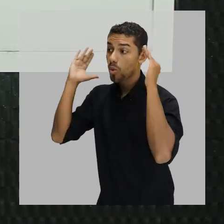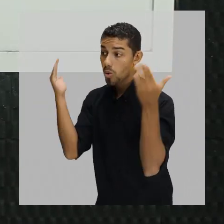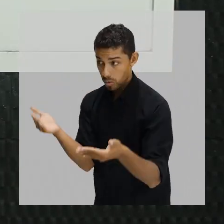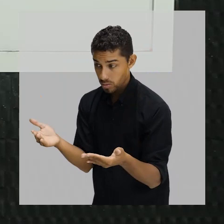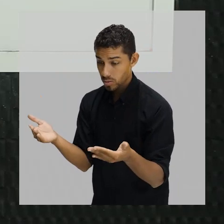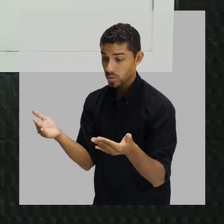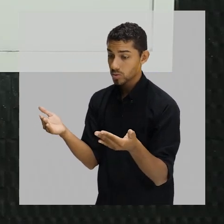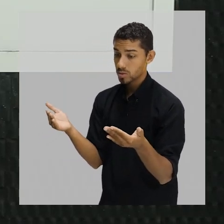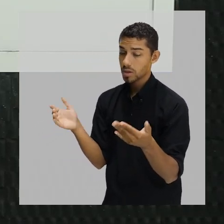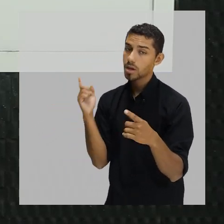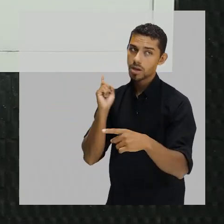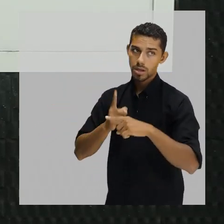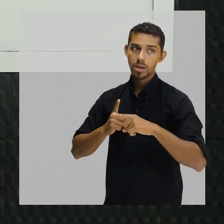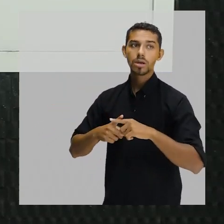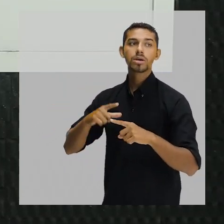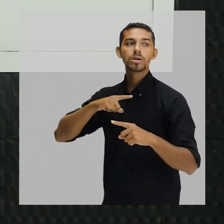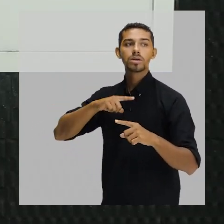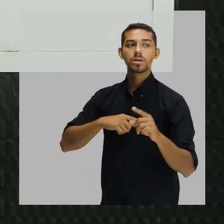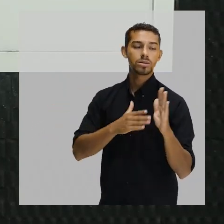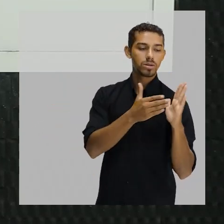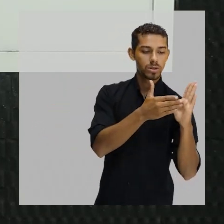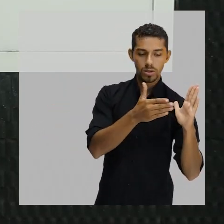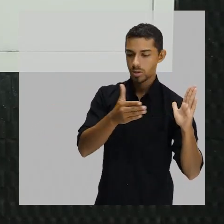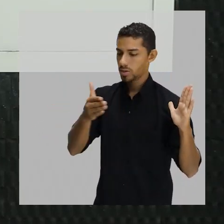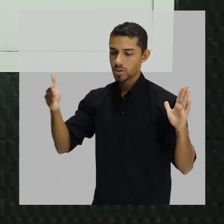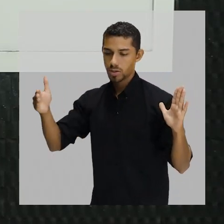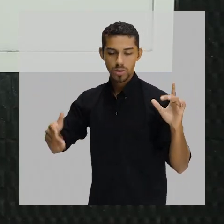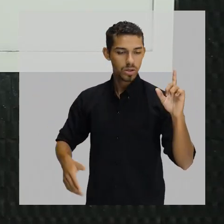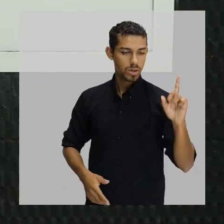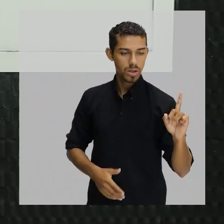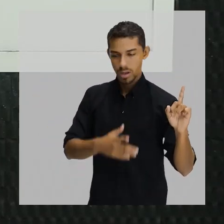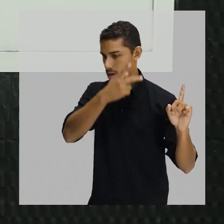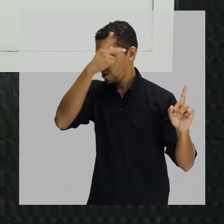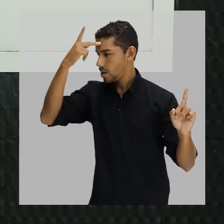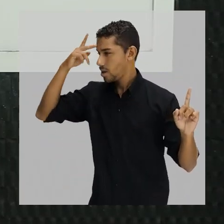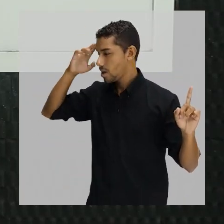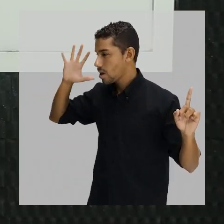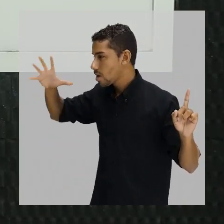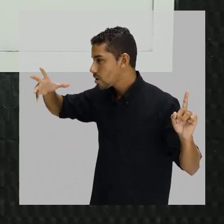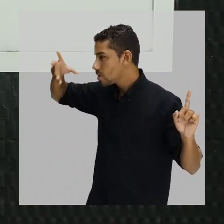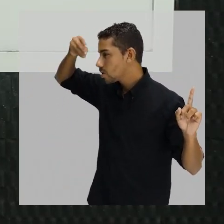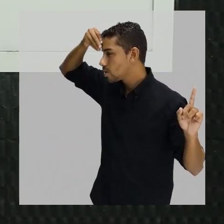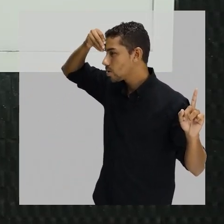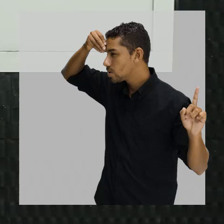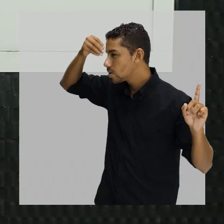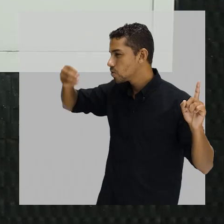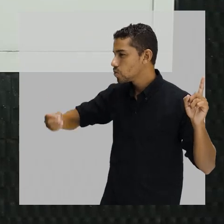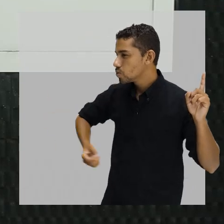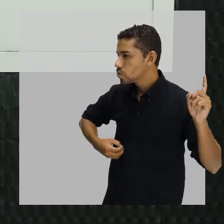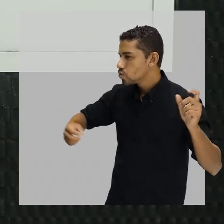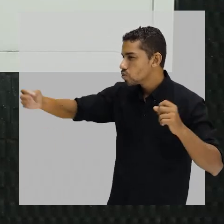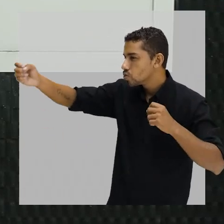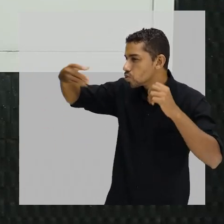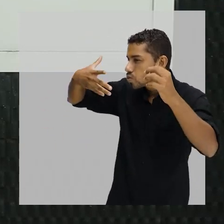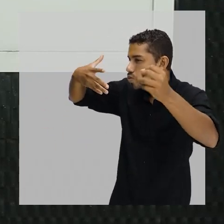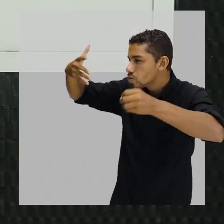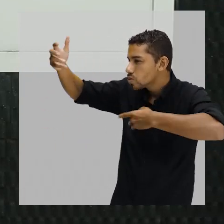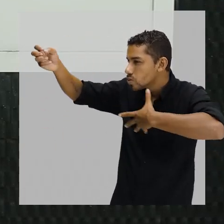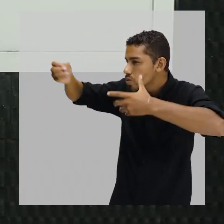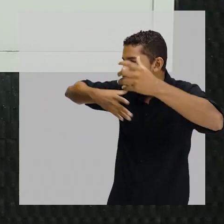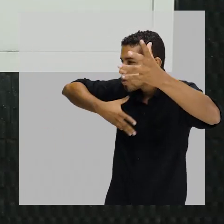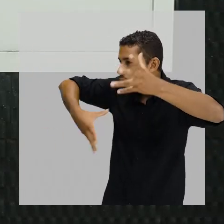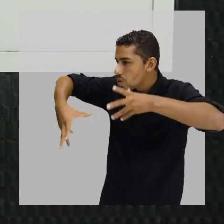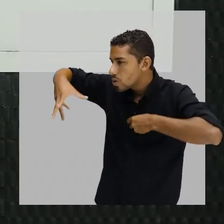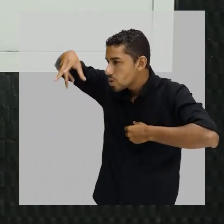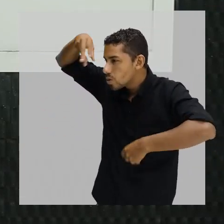Porque vai existir então essa vetorialidade. Você vai estar conscientemente linkado, antenado,